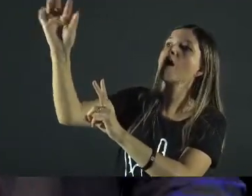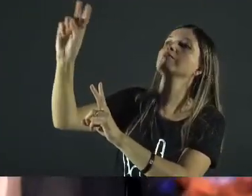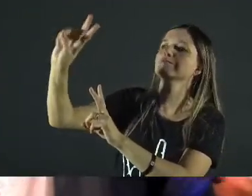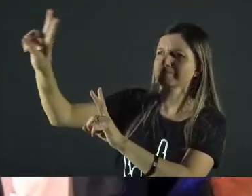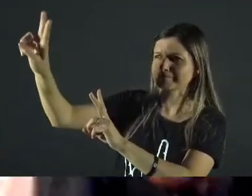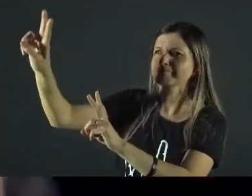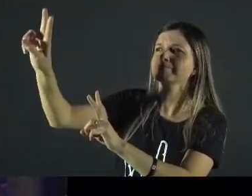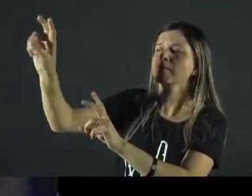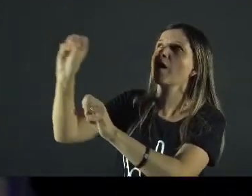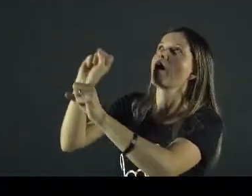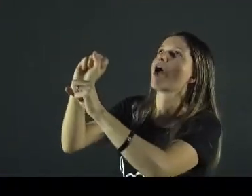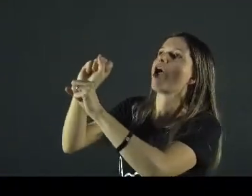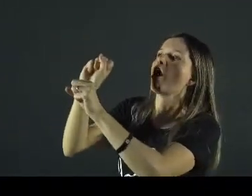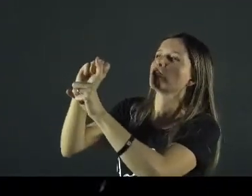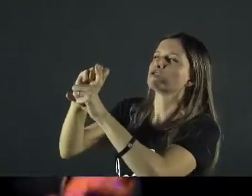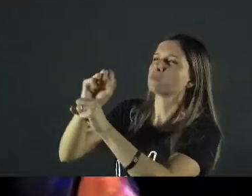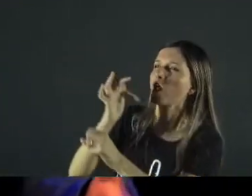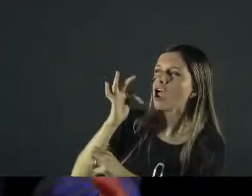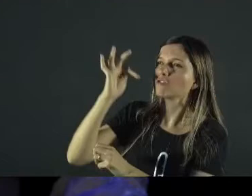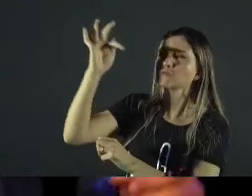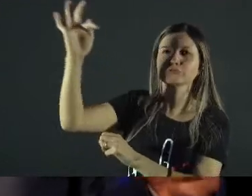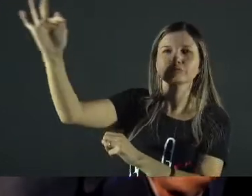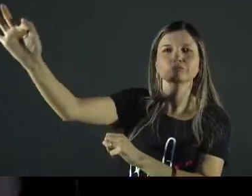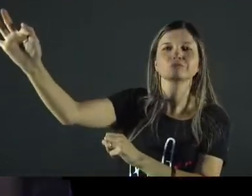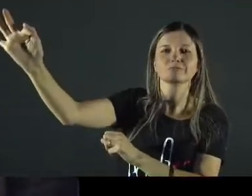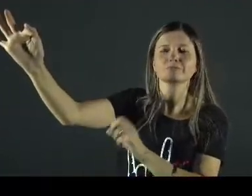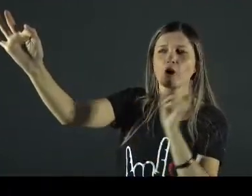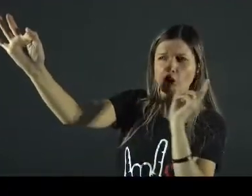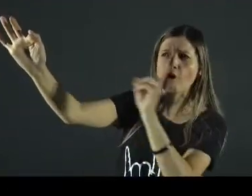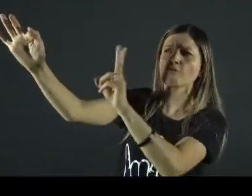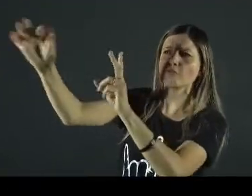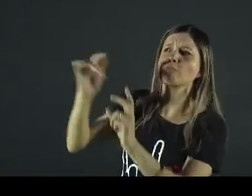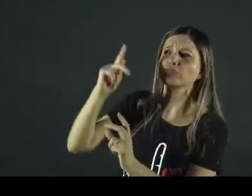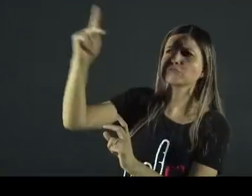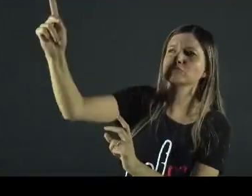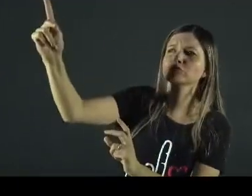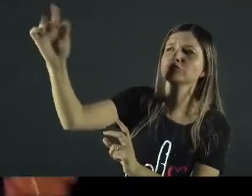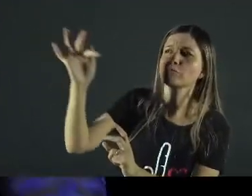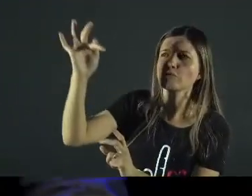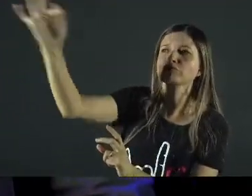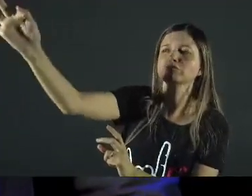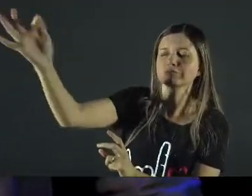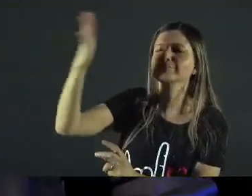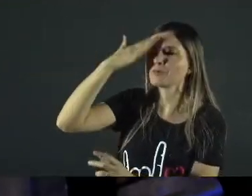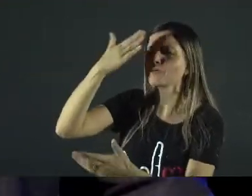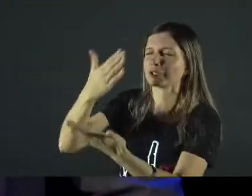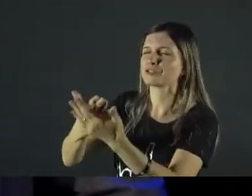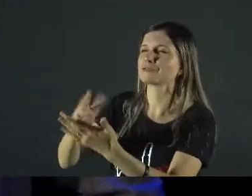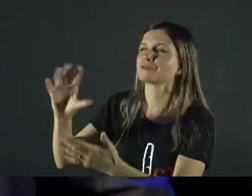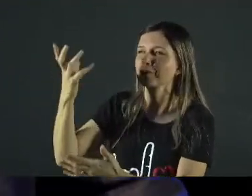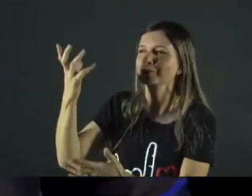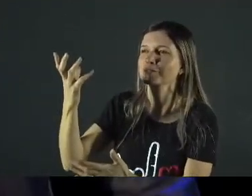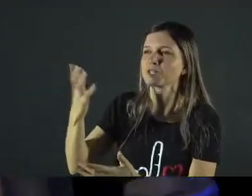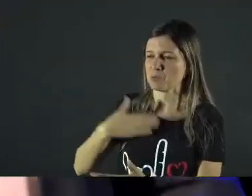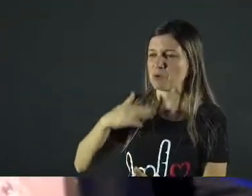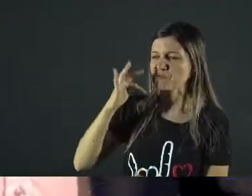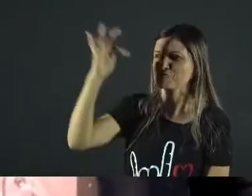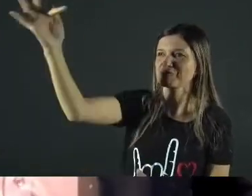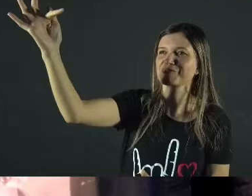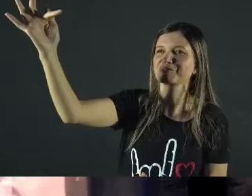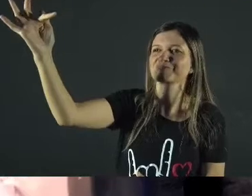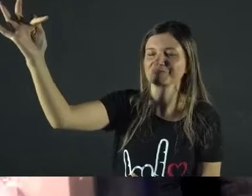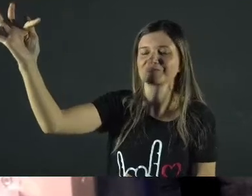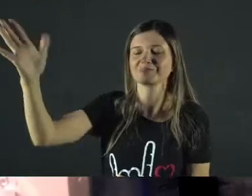é esperar algo que você não recebeu, mas você acredita que vai acontecer na sua vida. Foi isso que aconteceu